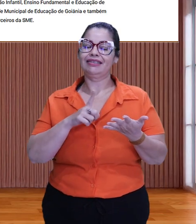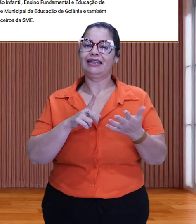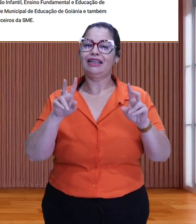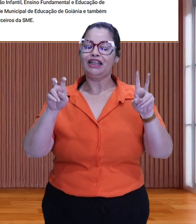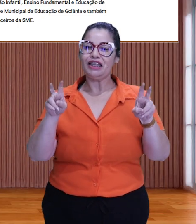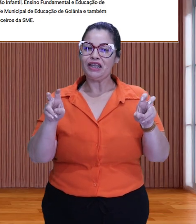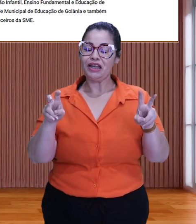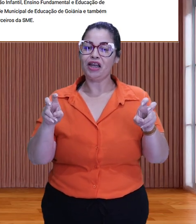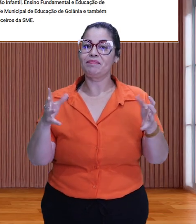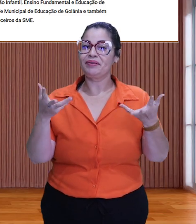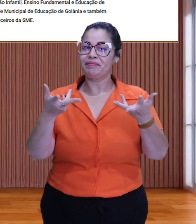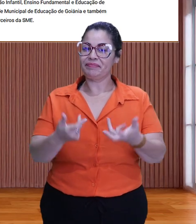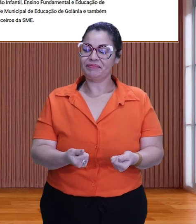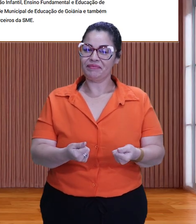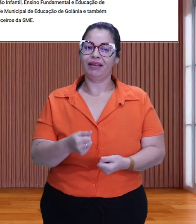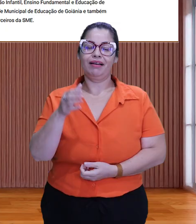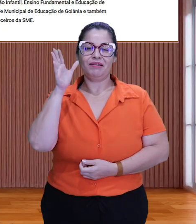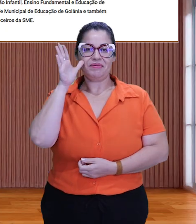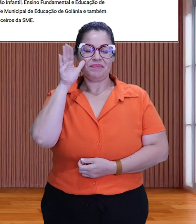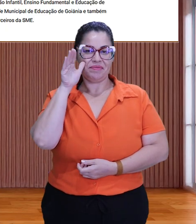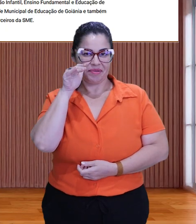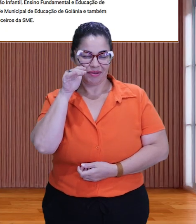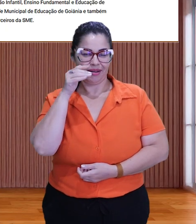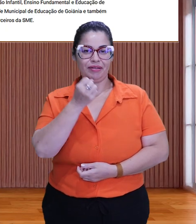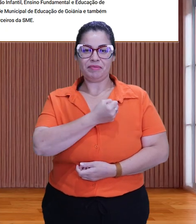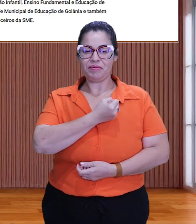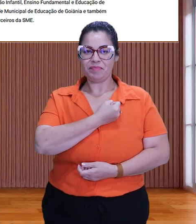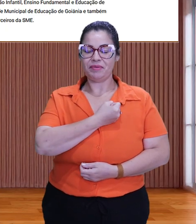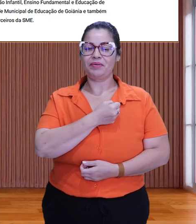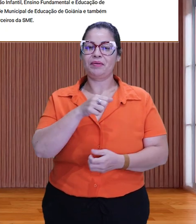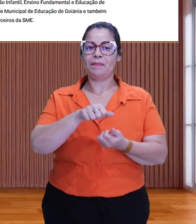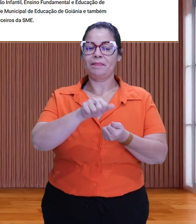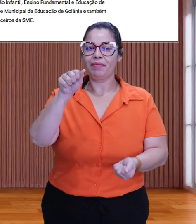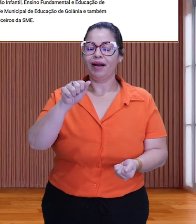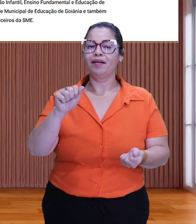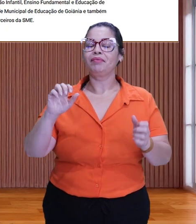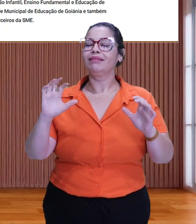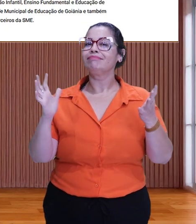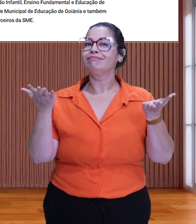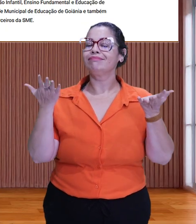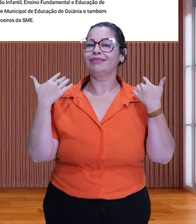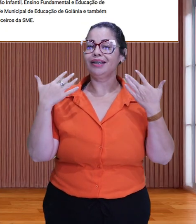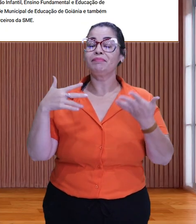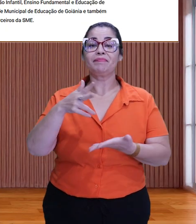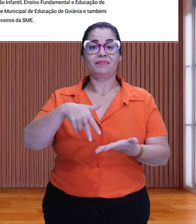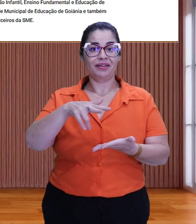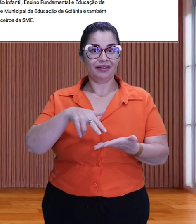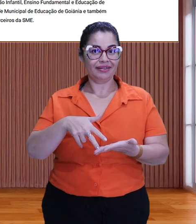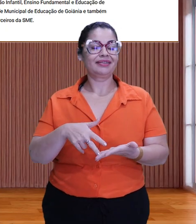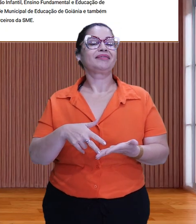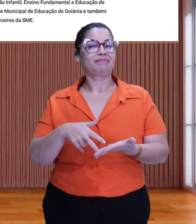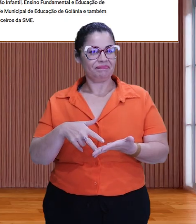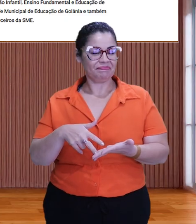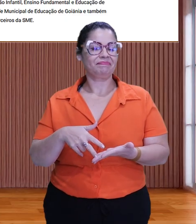recheado de temas incríveis, com curiosidades, números, mapas, clima e até